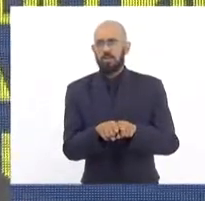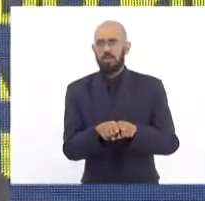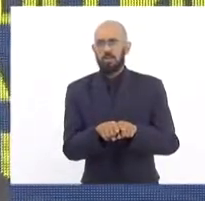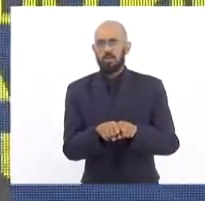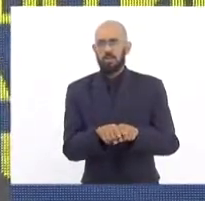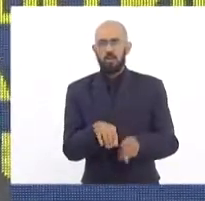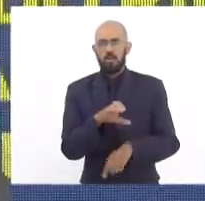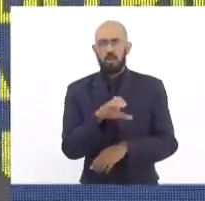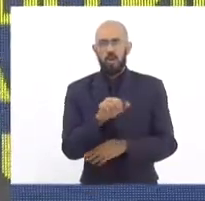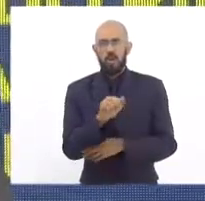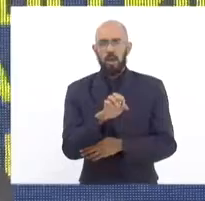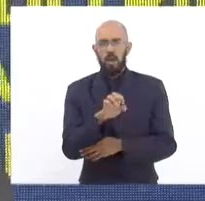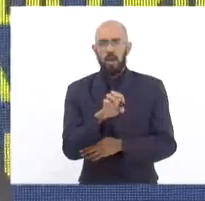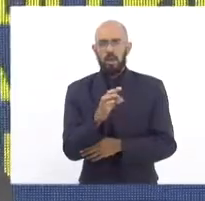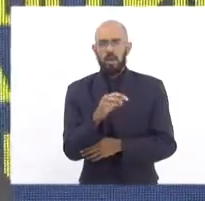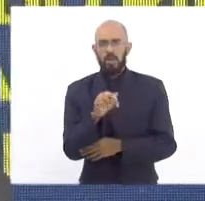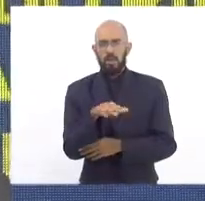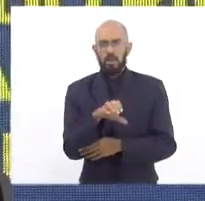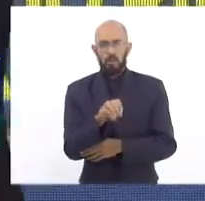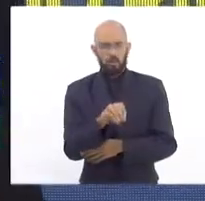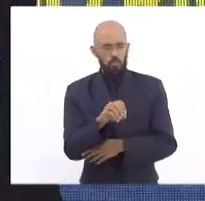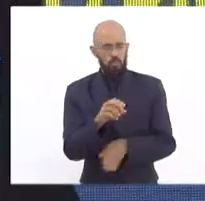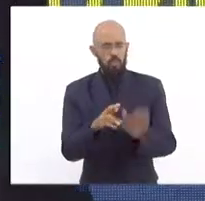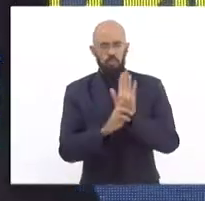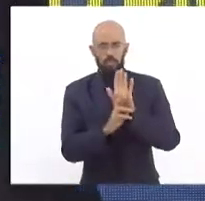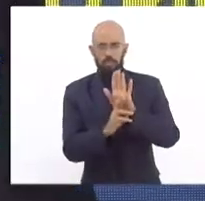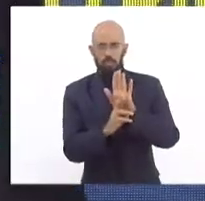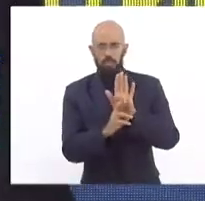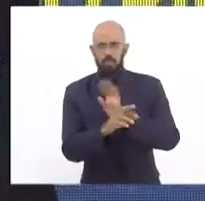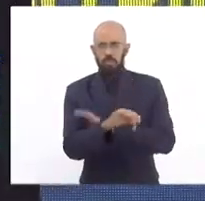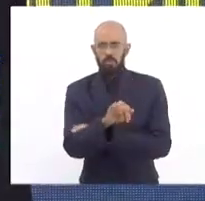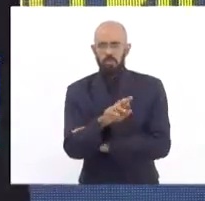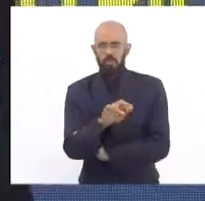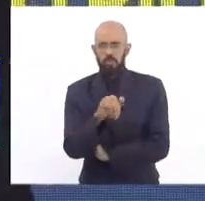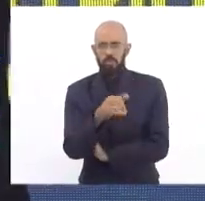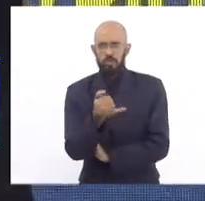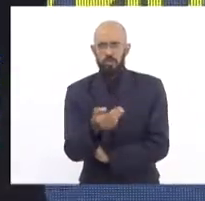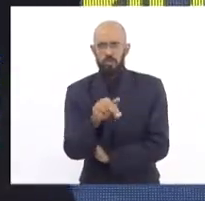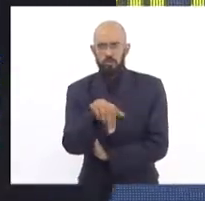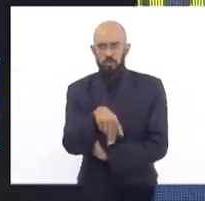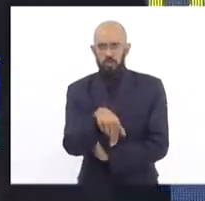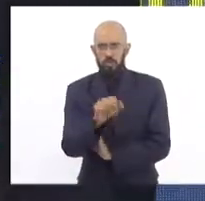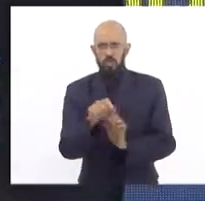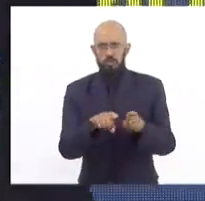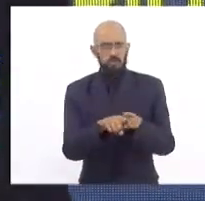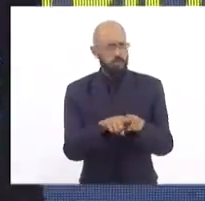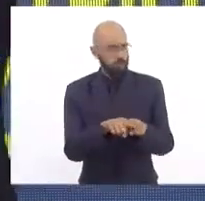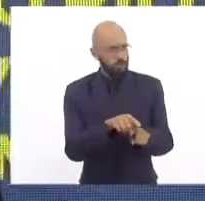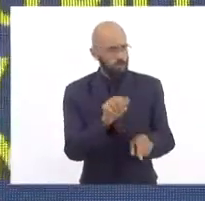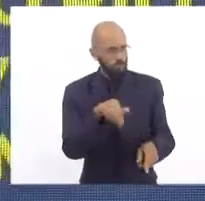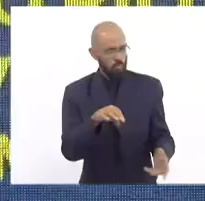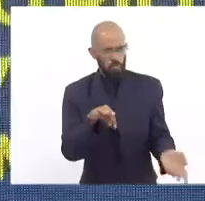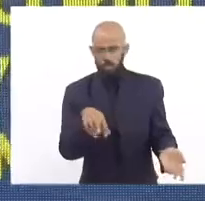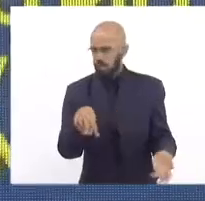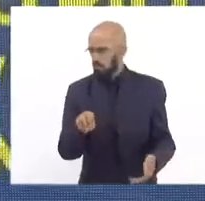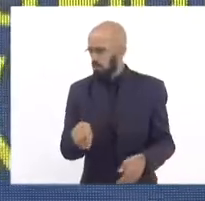ao Caetano, que está representando a Fijan, ao Antônio Queiroz, da nossa querida Fecomércio, ao Sérgio do Senac.